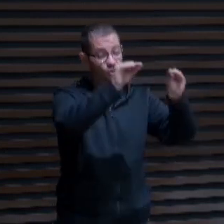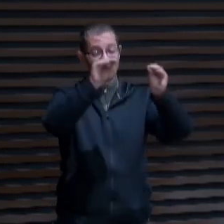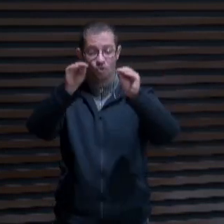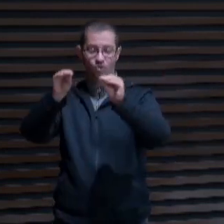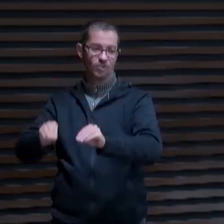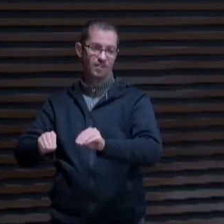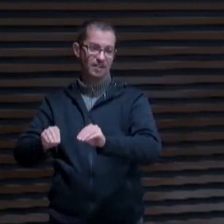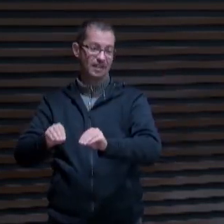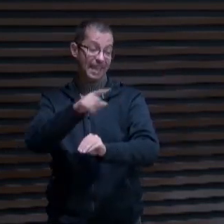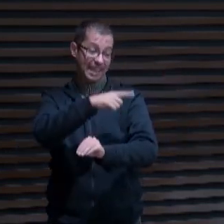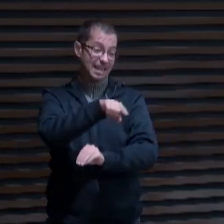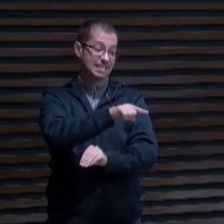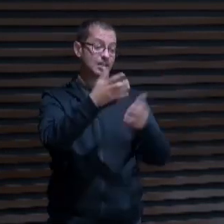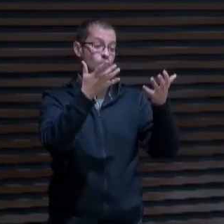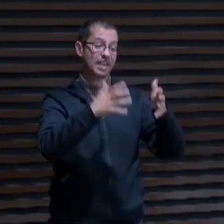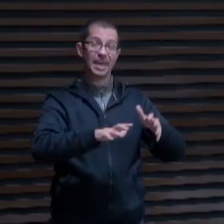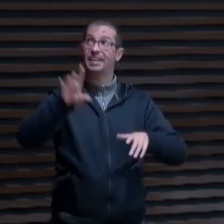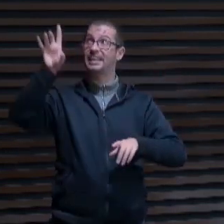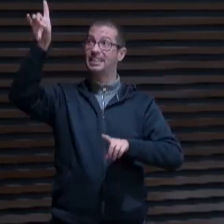eu reine sobre eles.